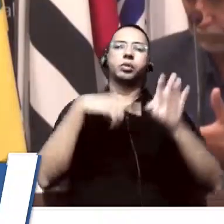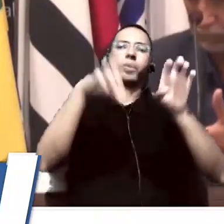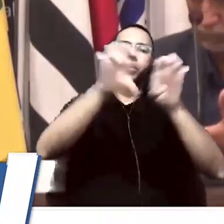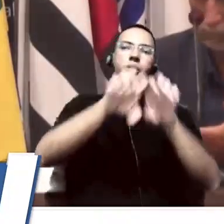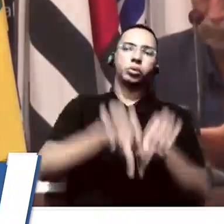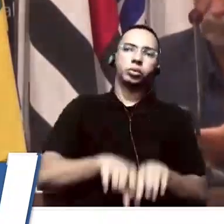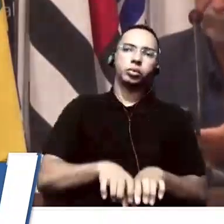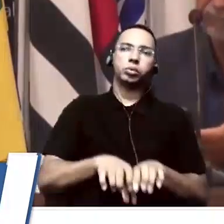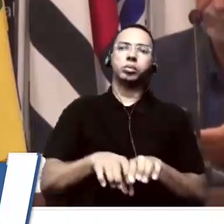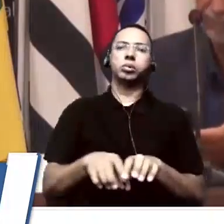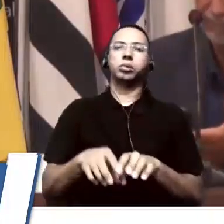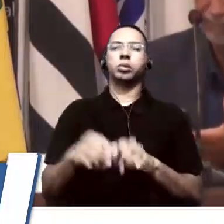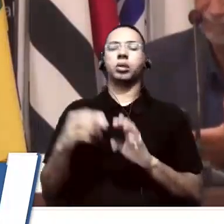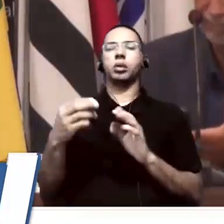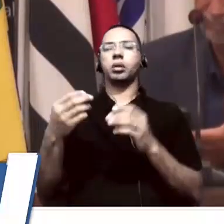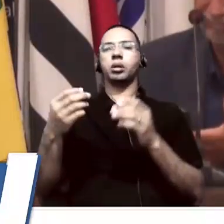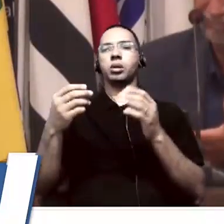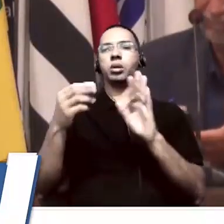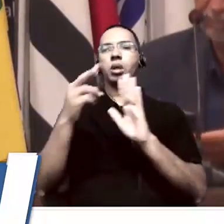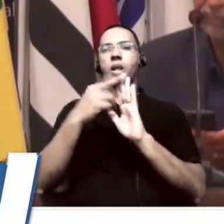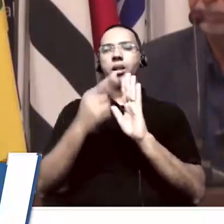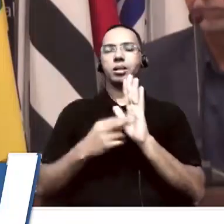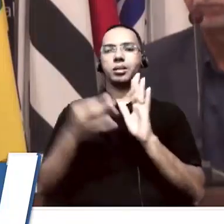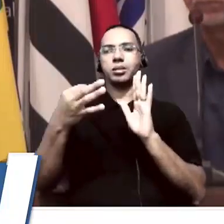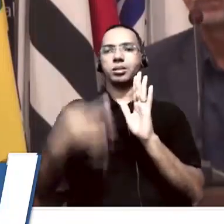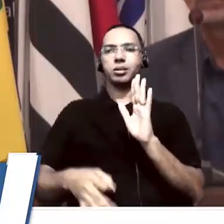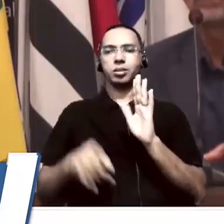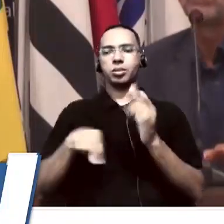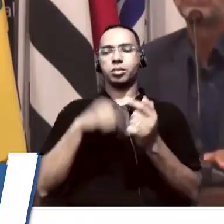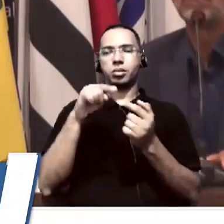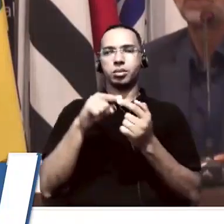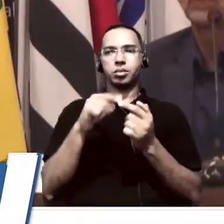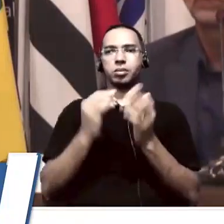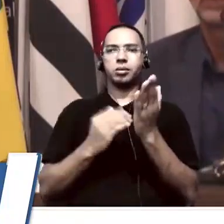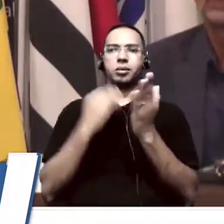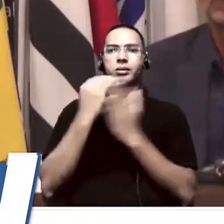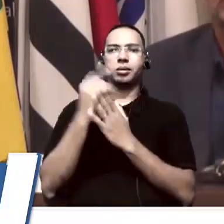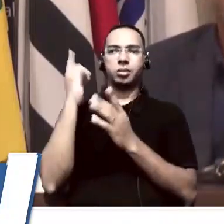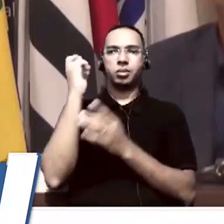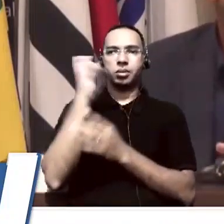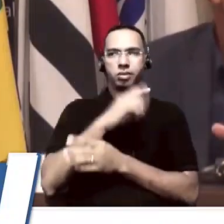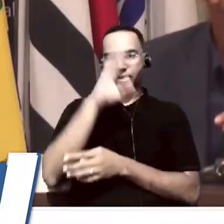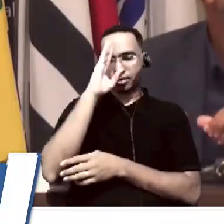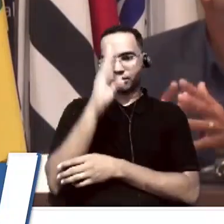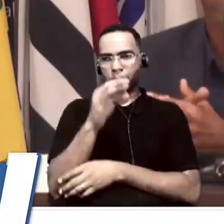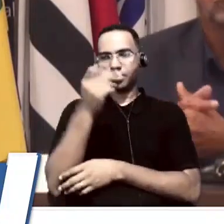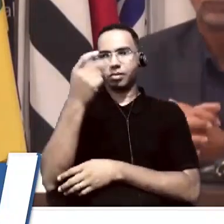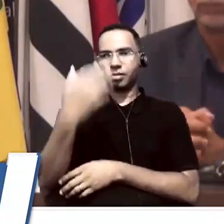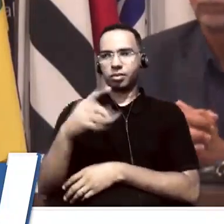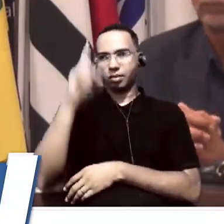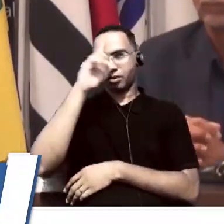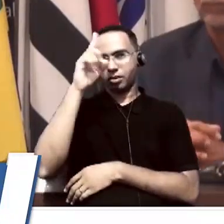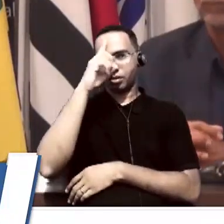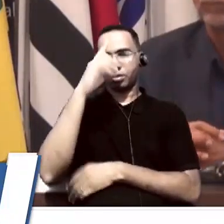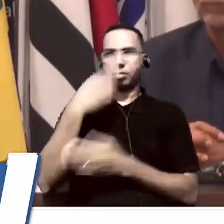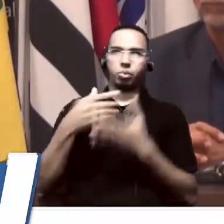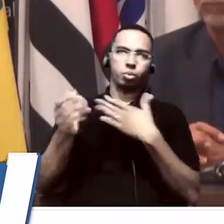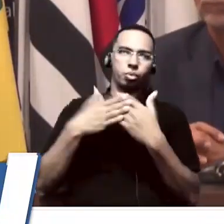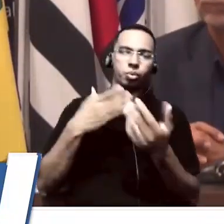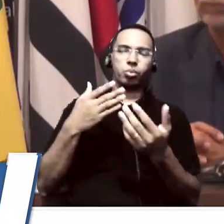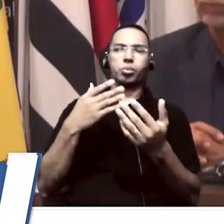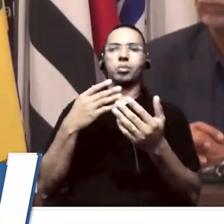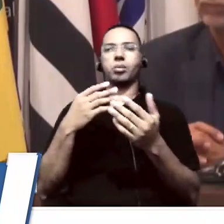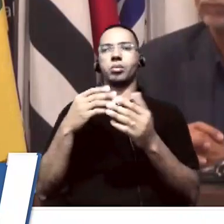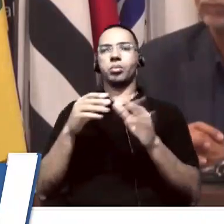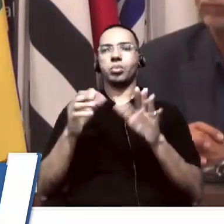norma certa, com objetivos, cada vez fica mais difícil, principalmente a gente fala aqui todo dia, seja trânsito, os rios que a